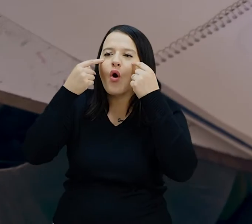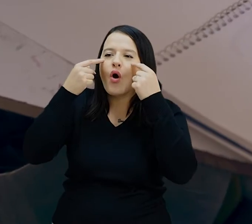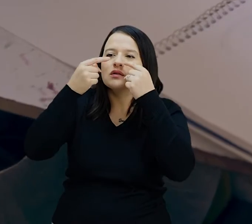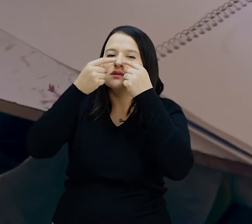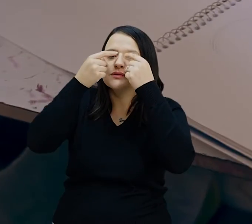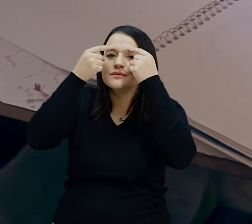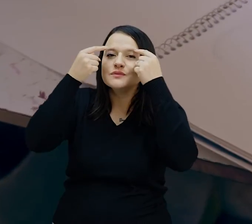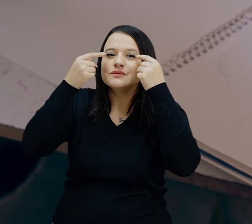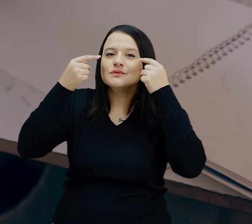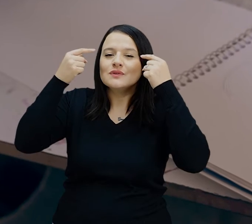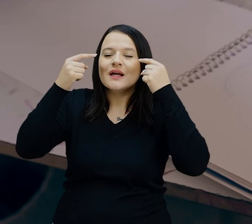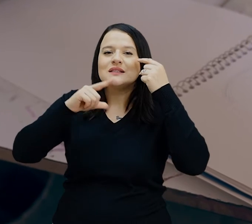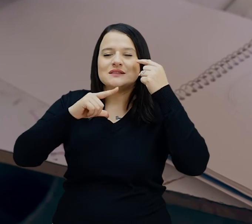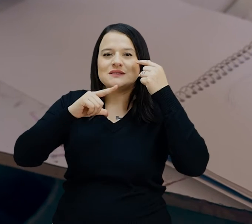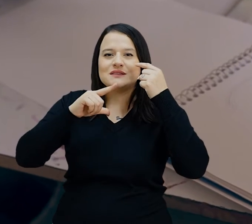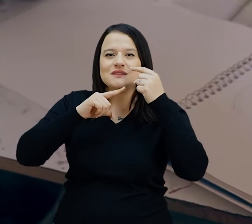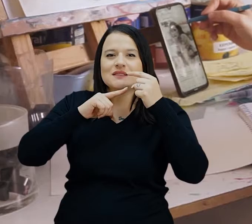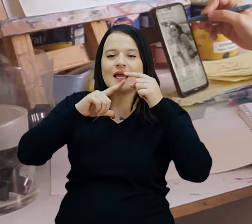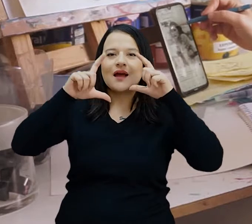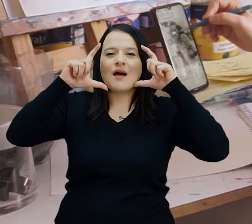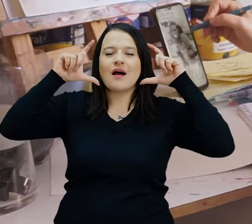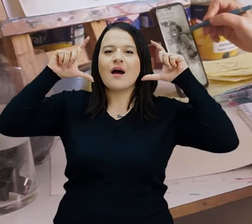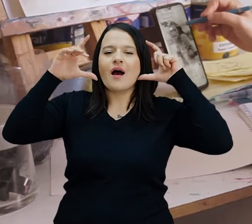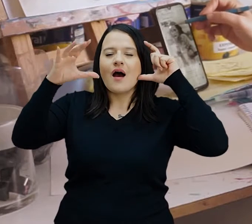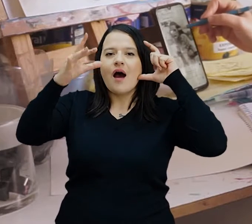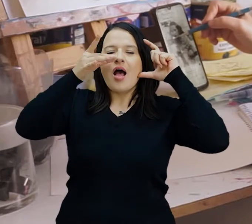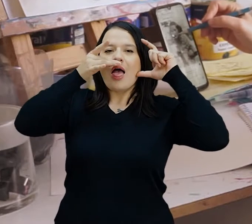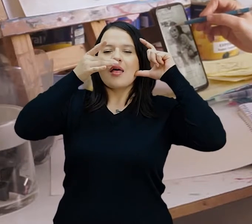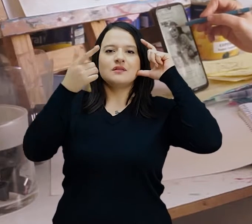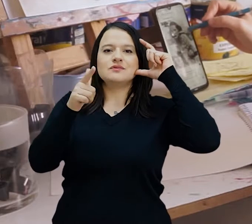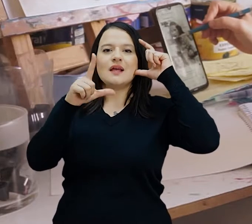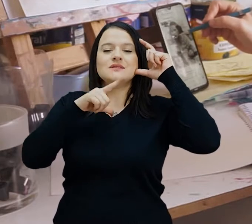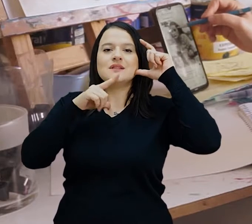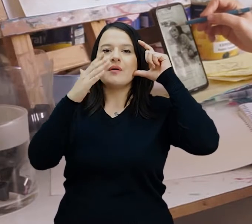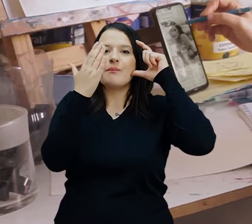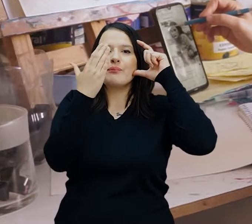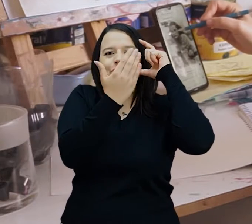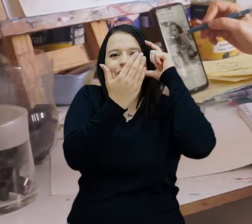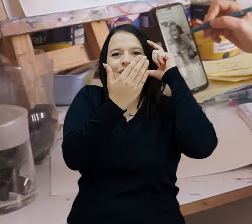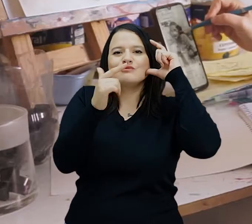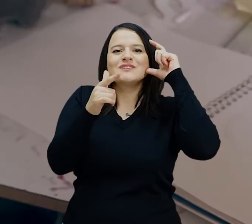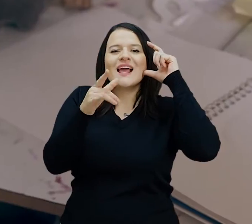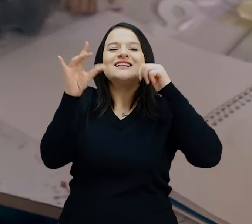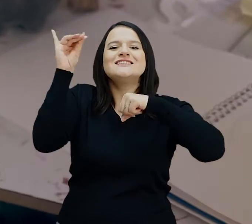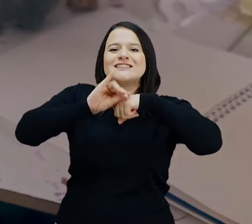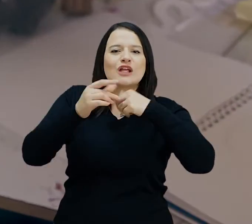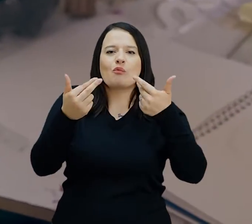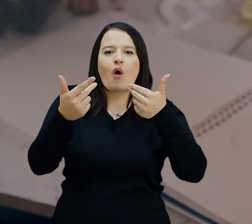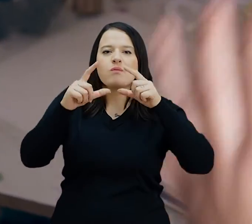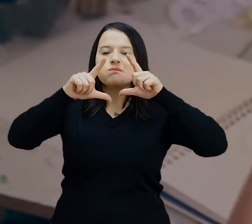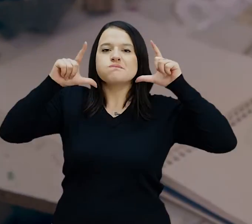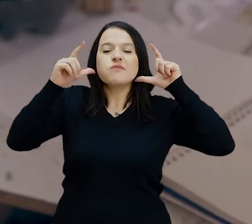Então aqui eu percebo que esse olho, ele não tá bem centralizado aqui. Tipo, é um rosto que ele